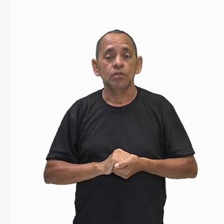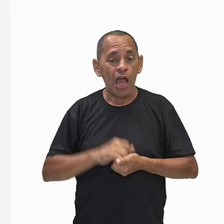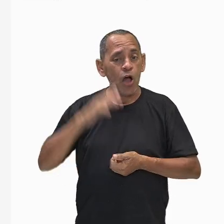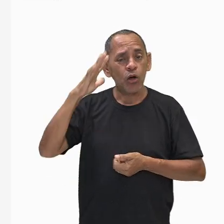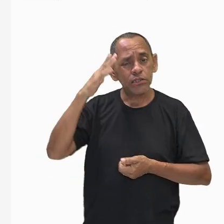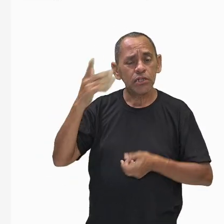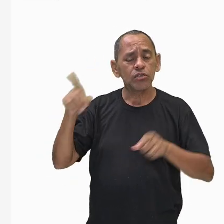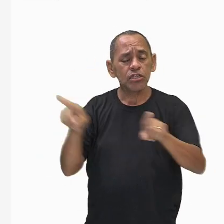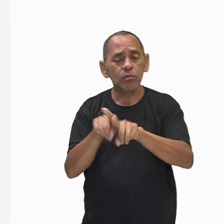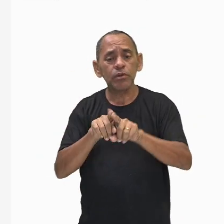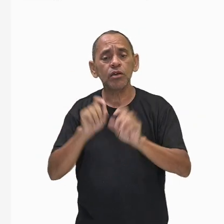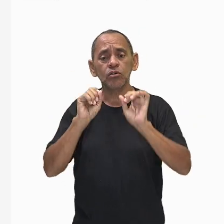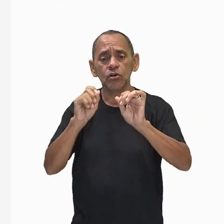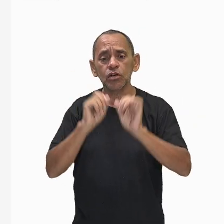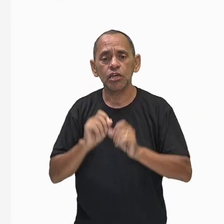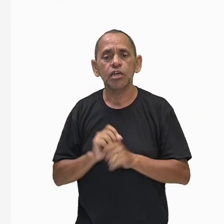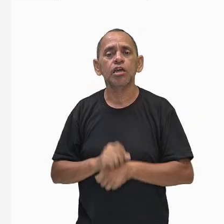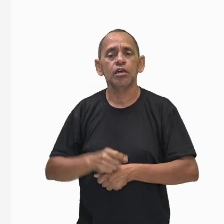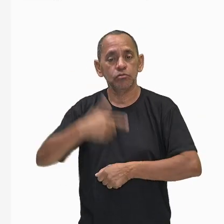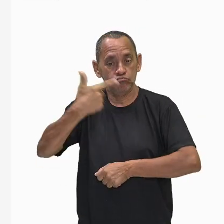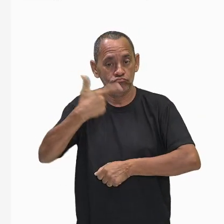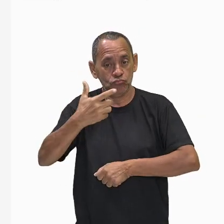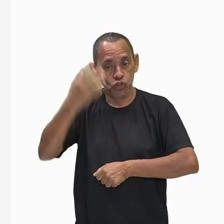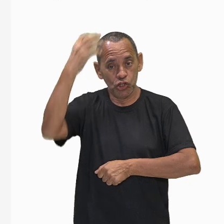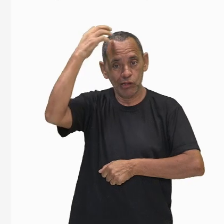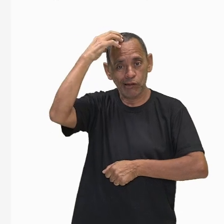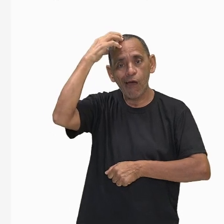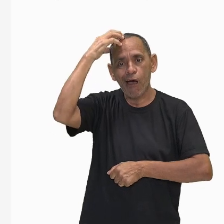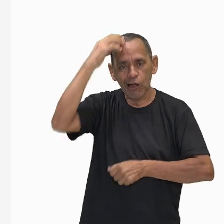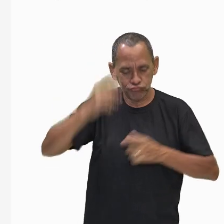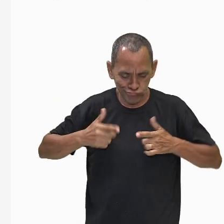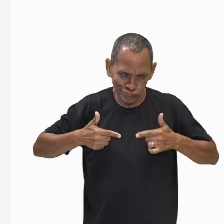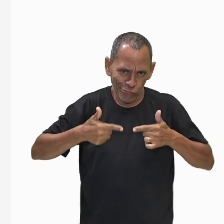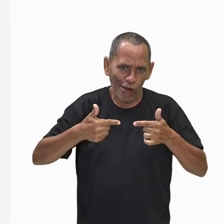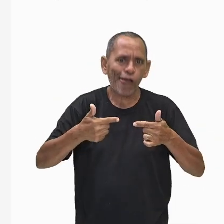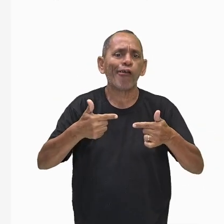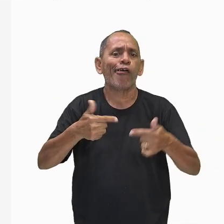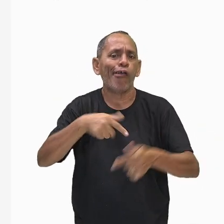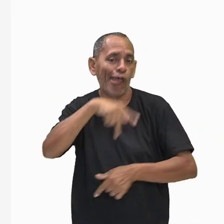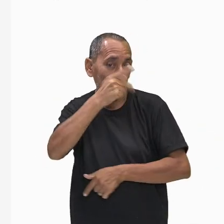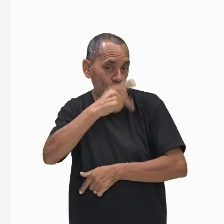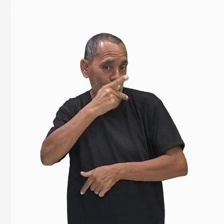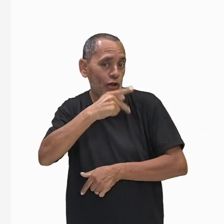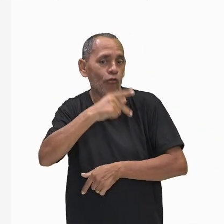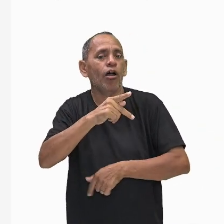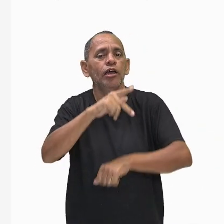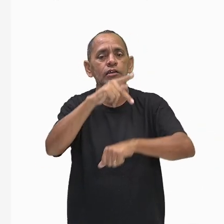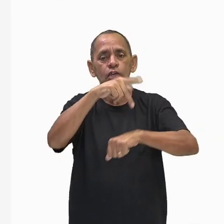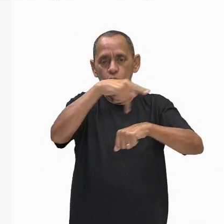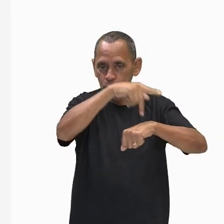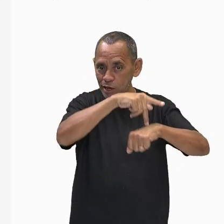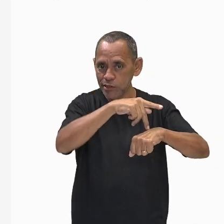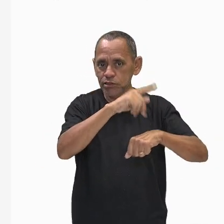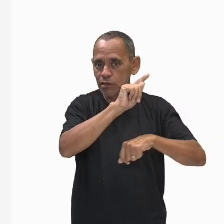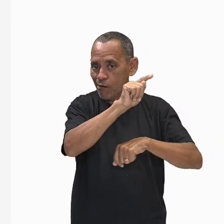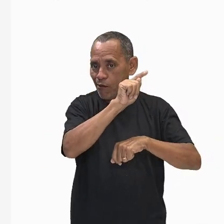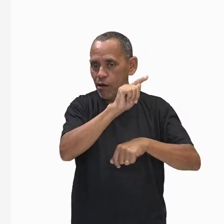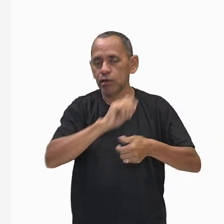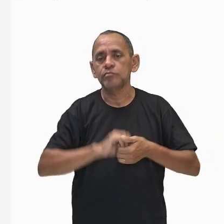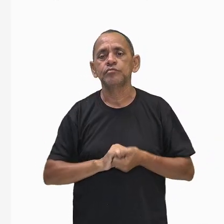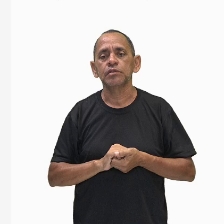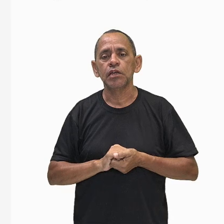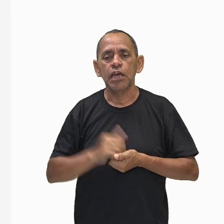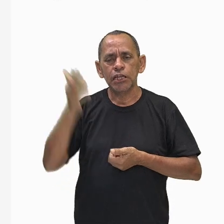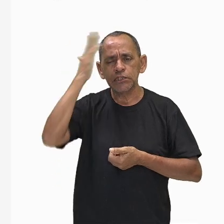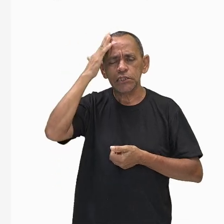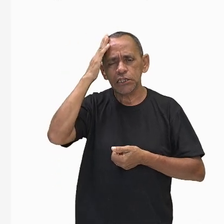segundo reinado, a gente tem a chamada Guerra do Paraguai. E vamos entender esse conflito, vamos então refletir